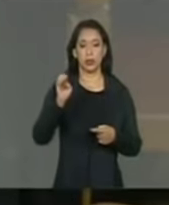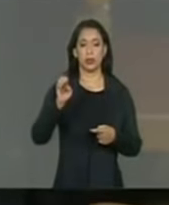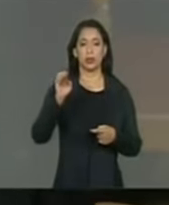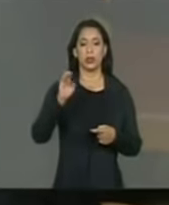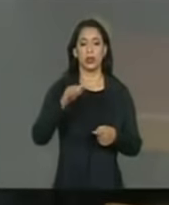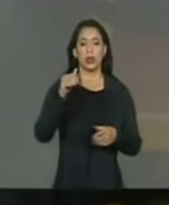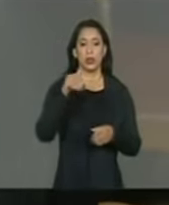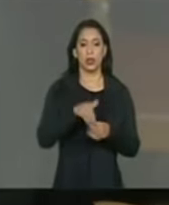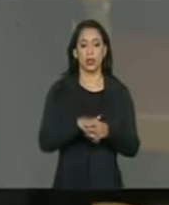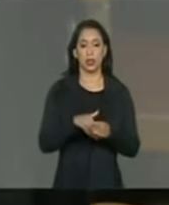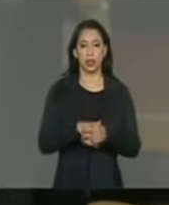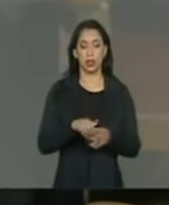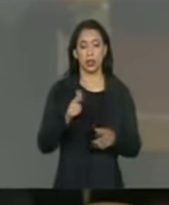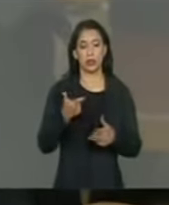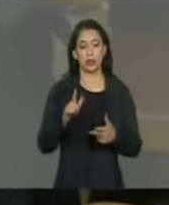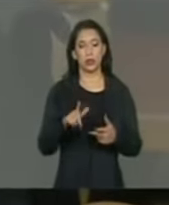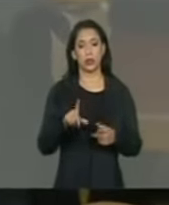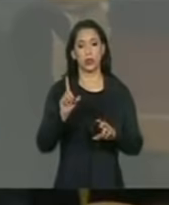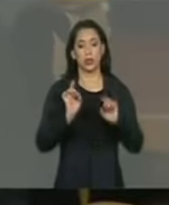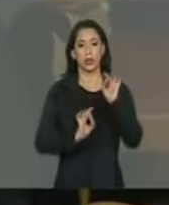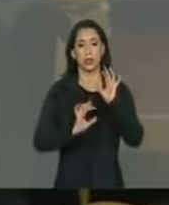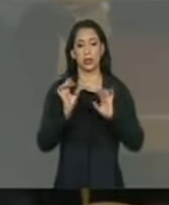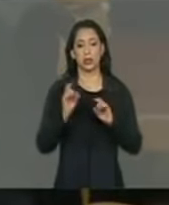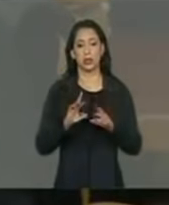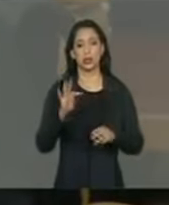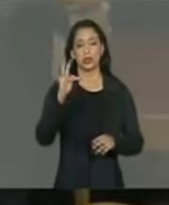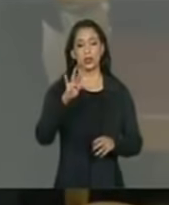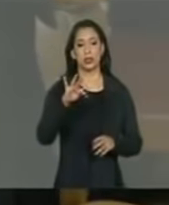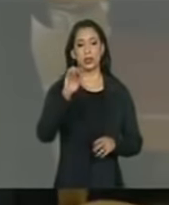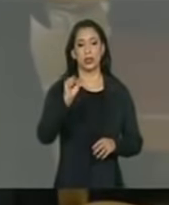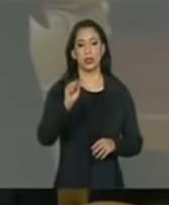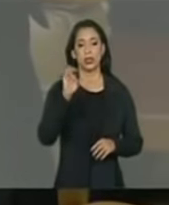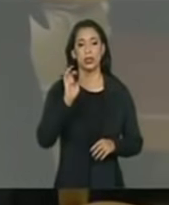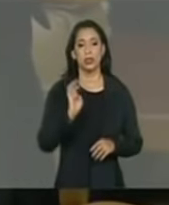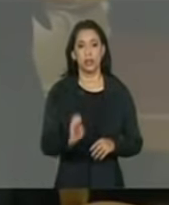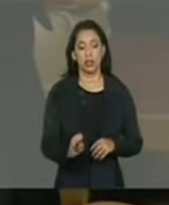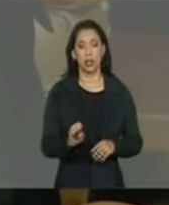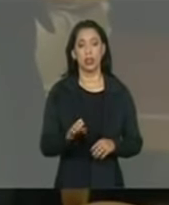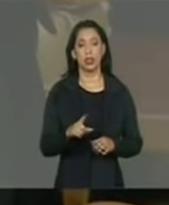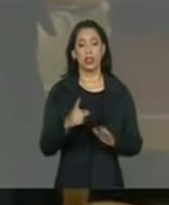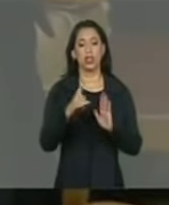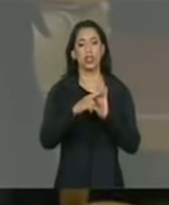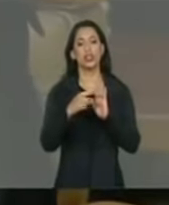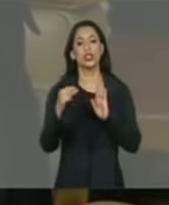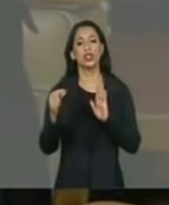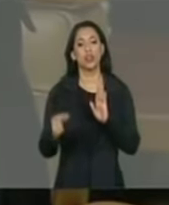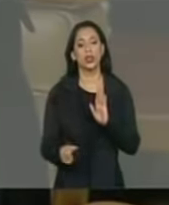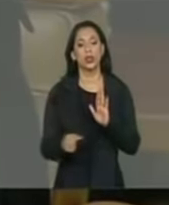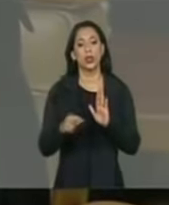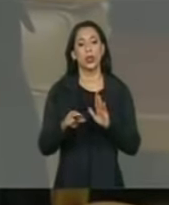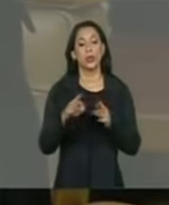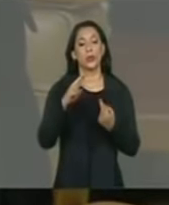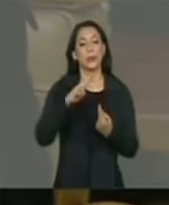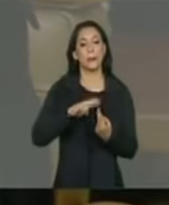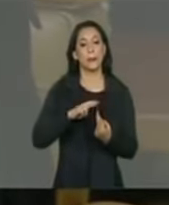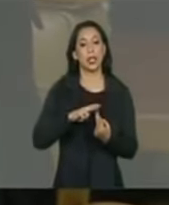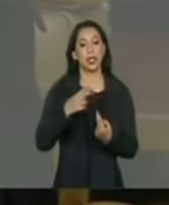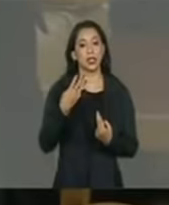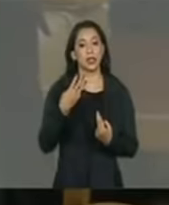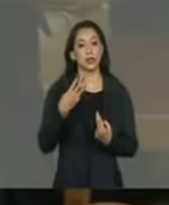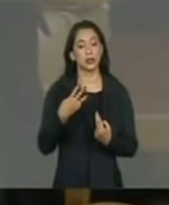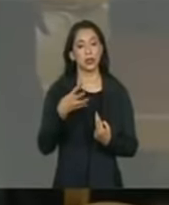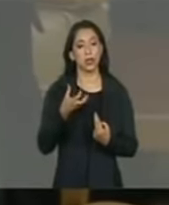o tribunal superior eleitoral extraiu do parágrafo 36